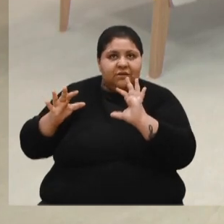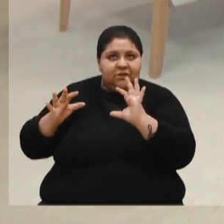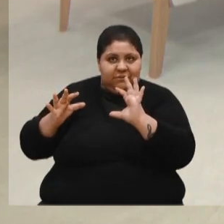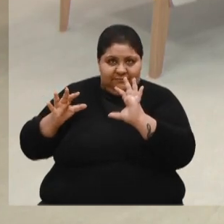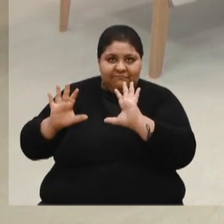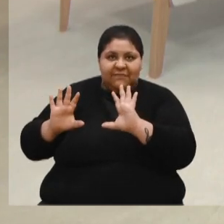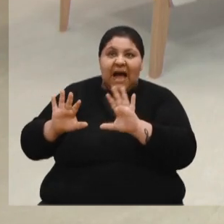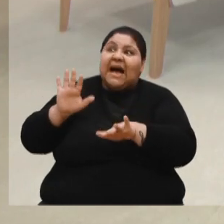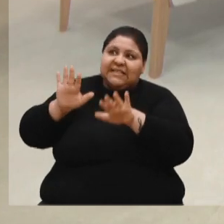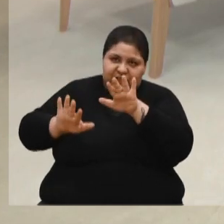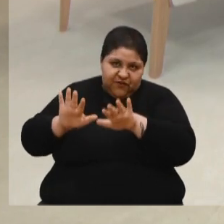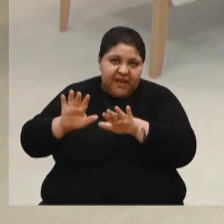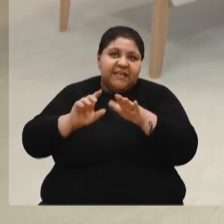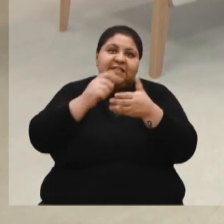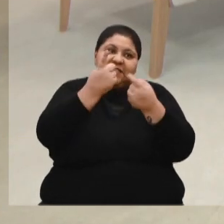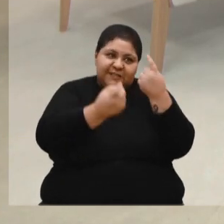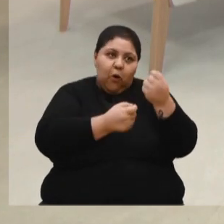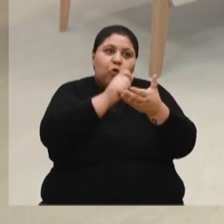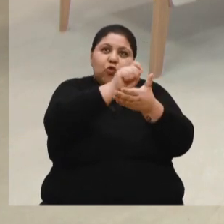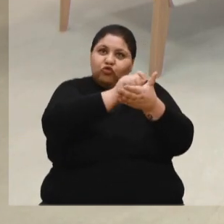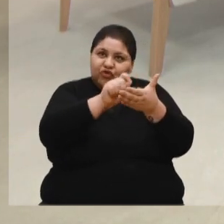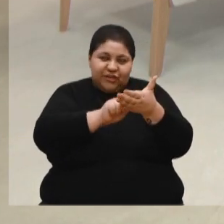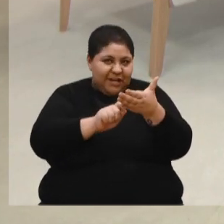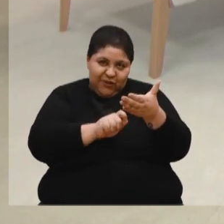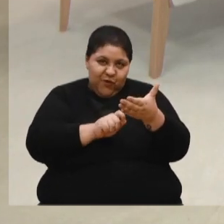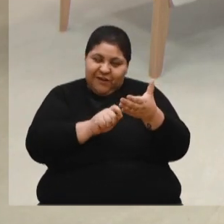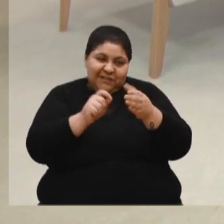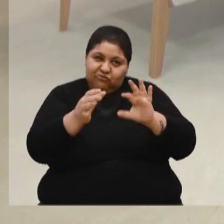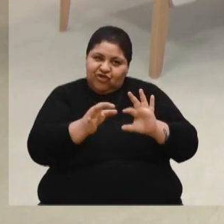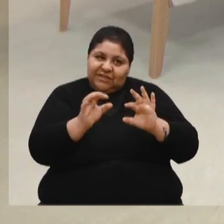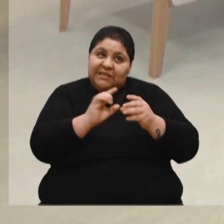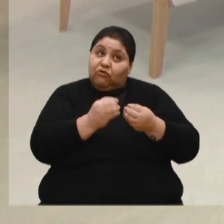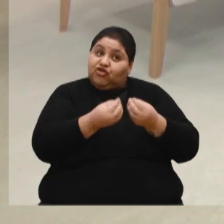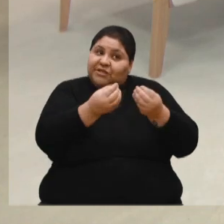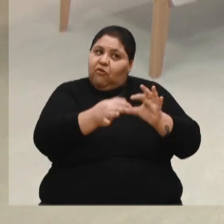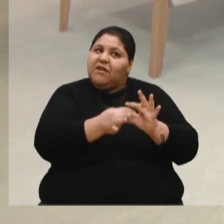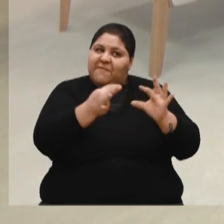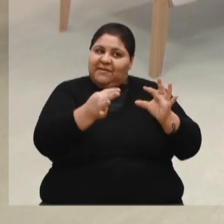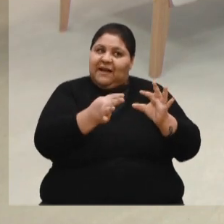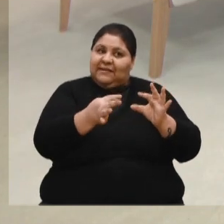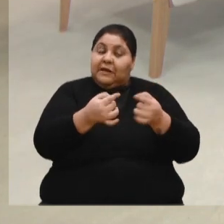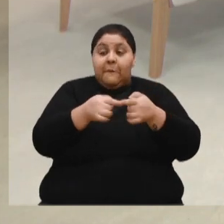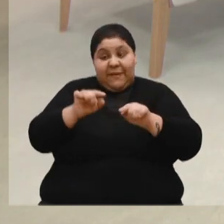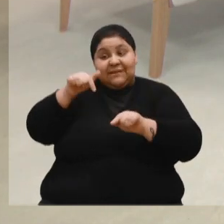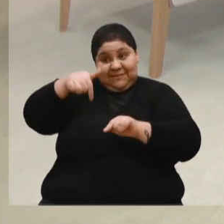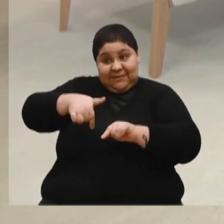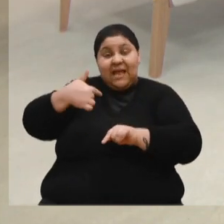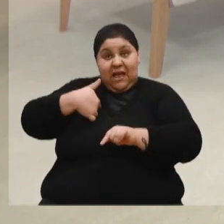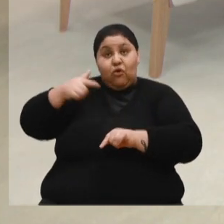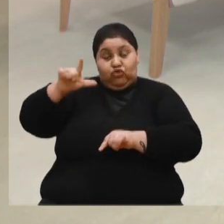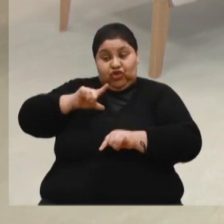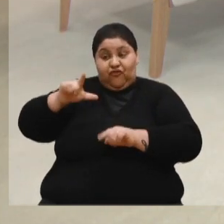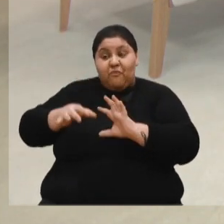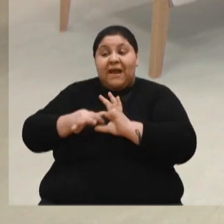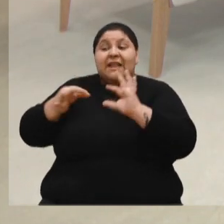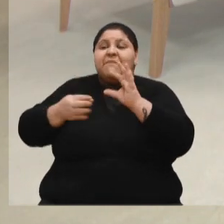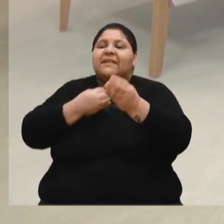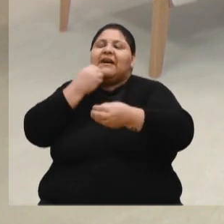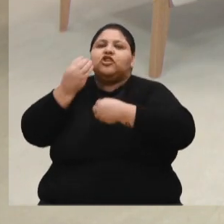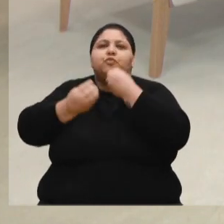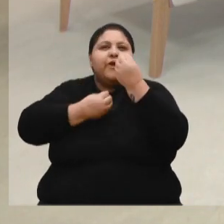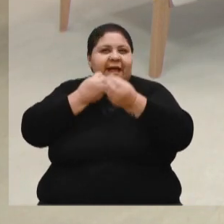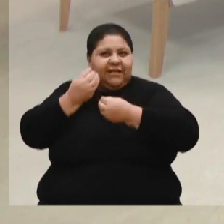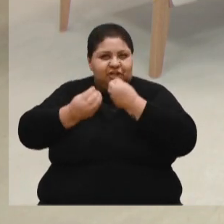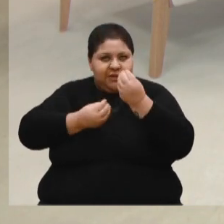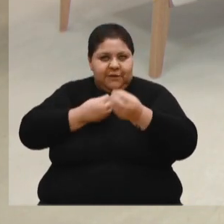como se diz, saia justa, né? Então, aqui eu tive uma liberdade poética que eu acho que foi, digamos, quase a